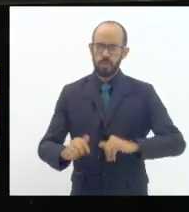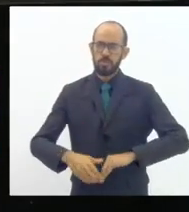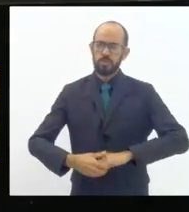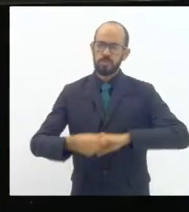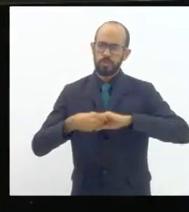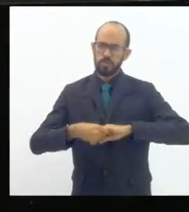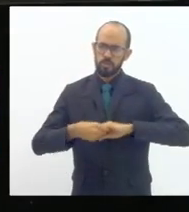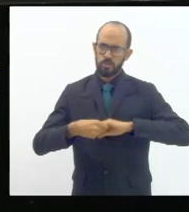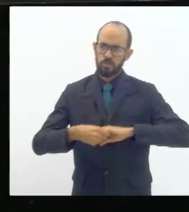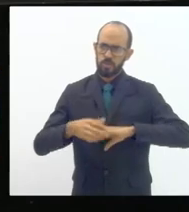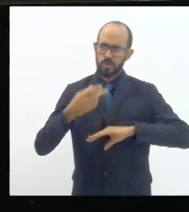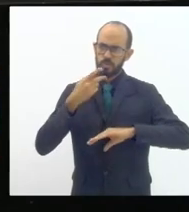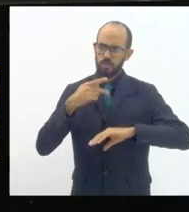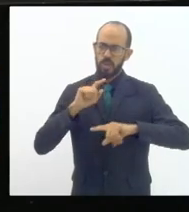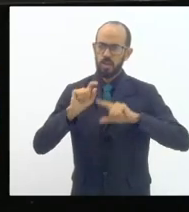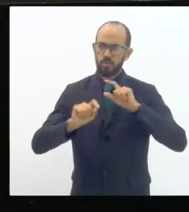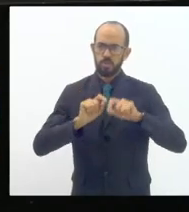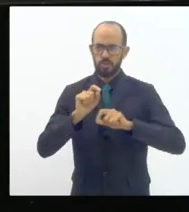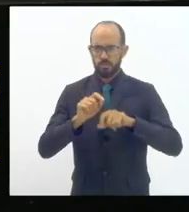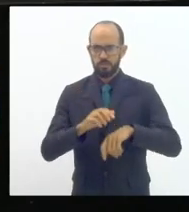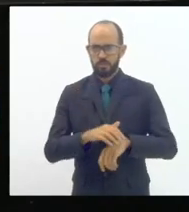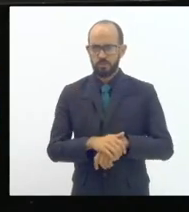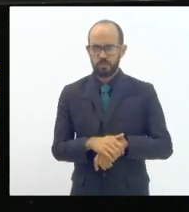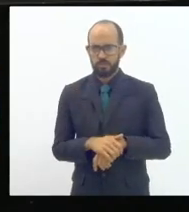E quero dizer o seguinte,